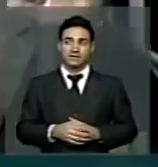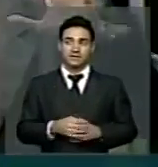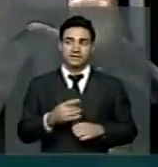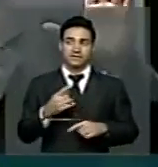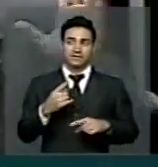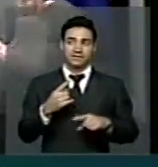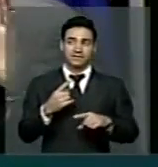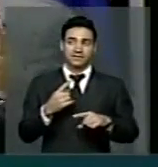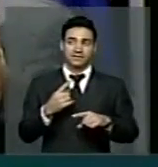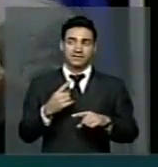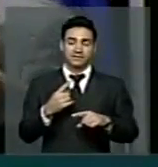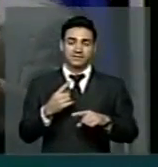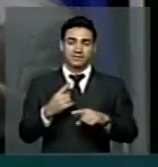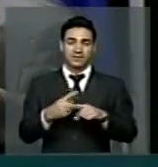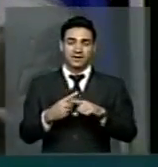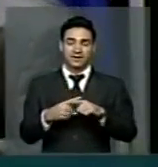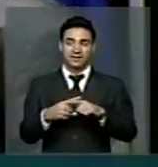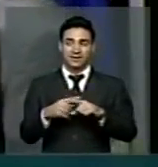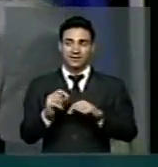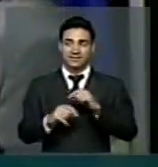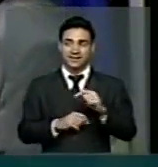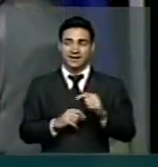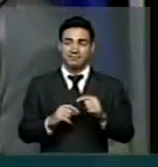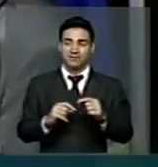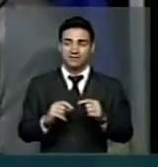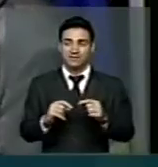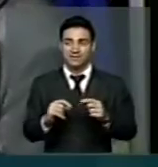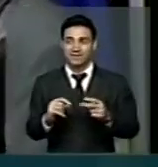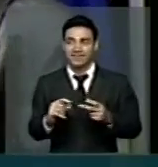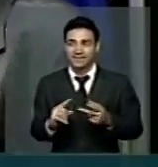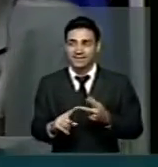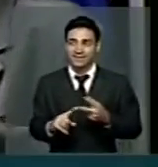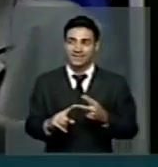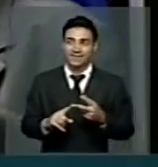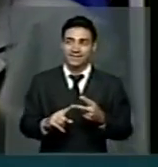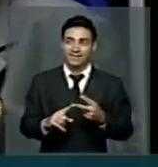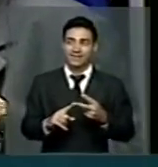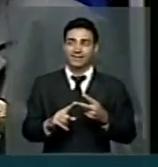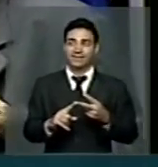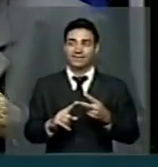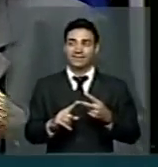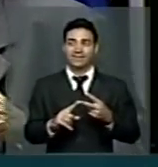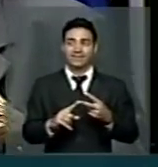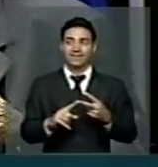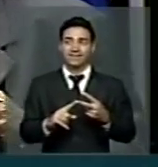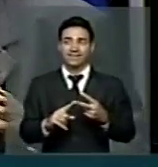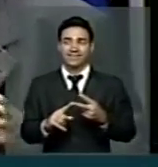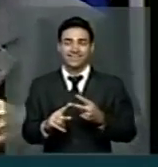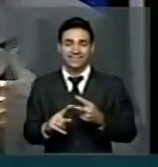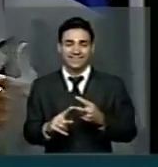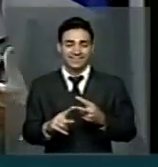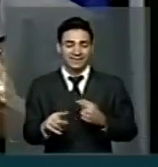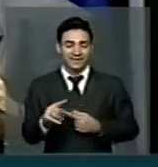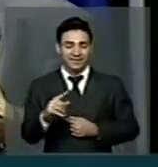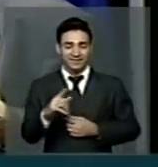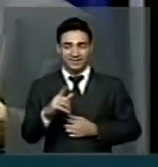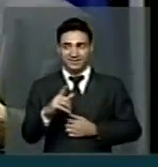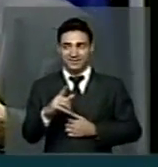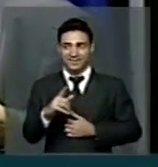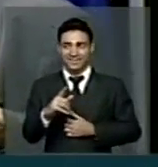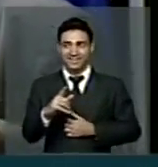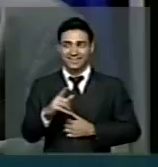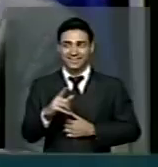legalizado todos os partidos, os comunistas não. E essa era, evidentemente, uma das